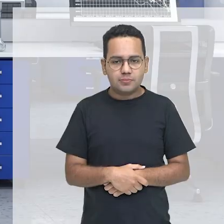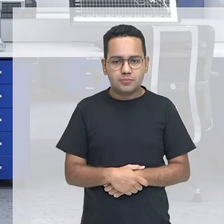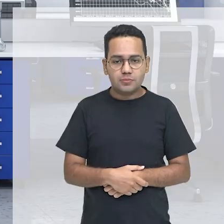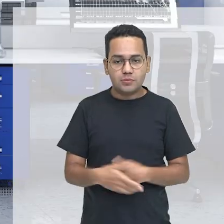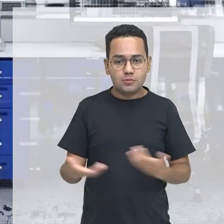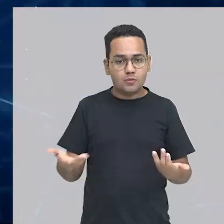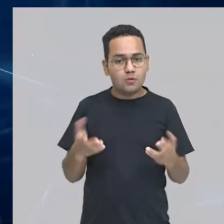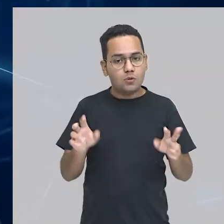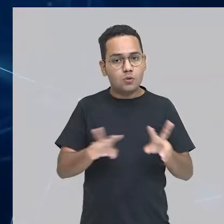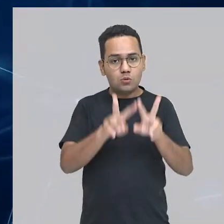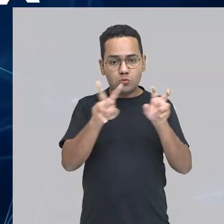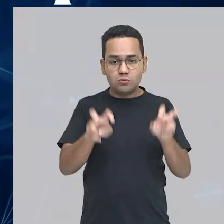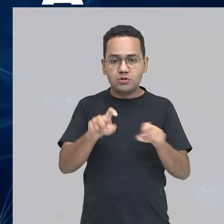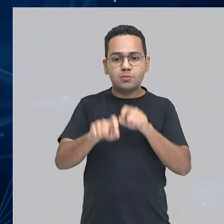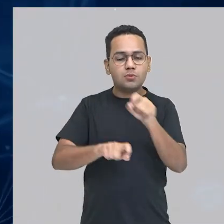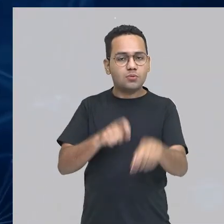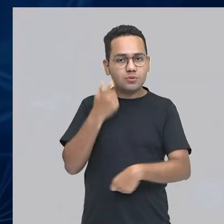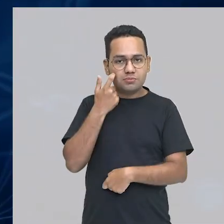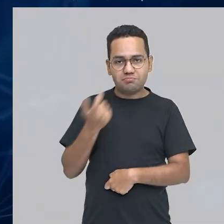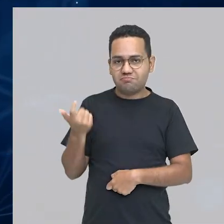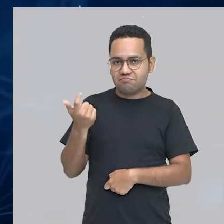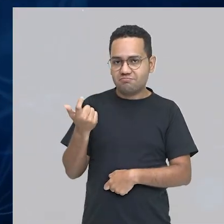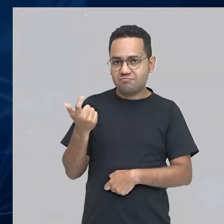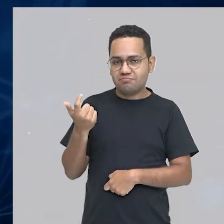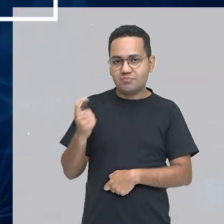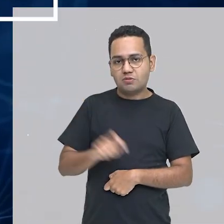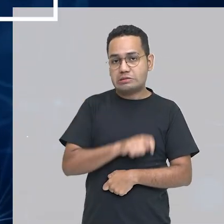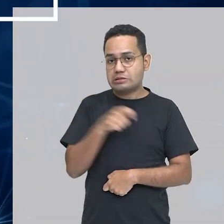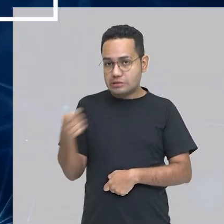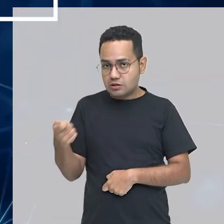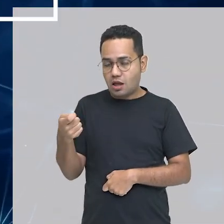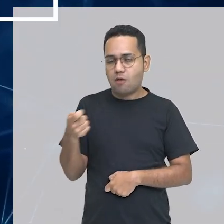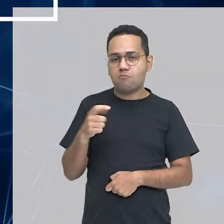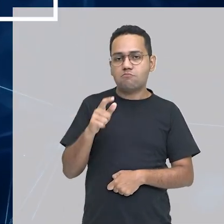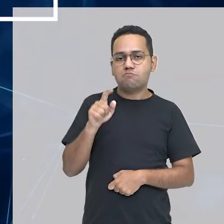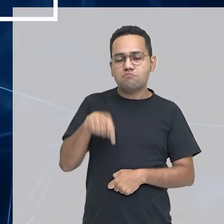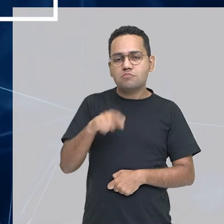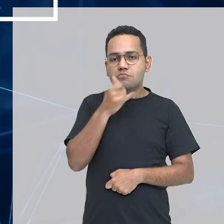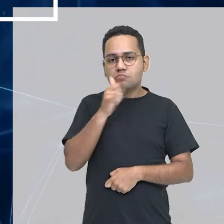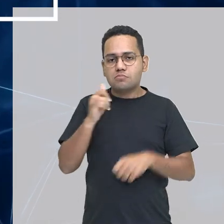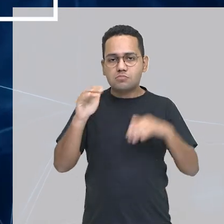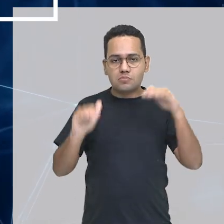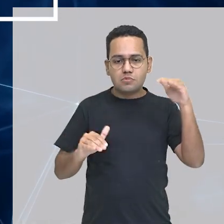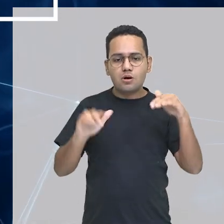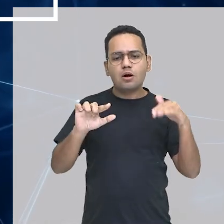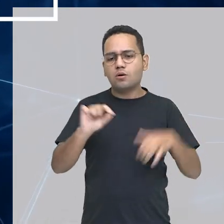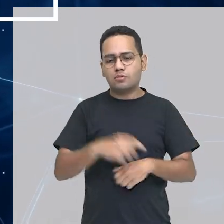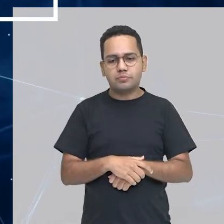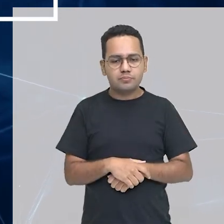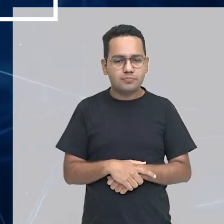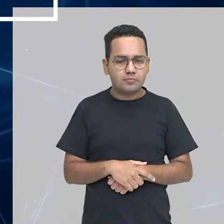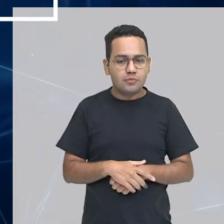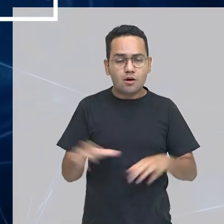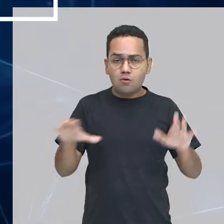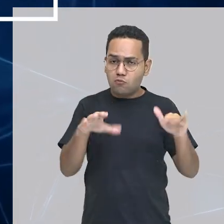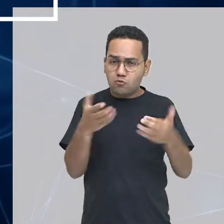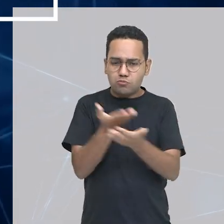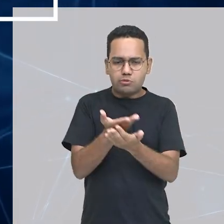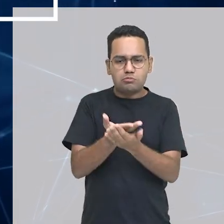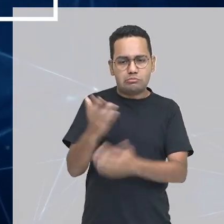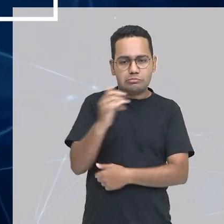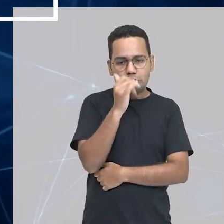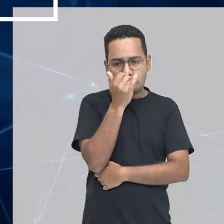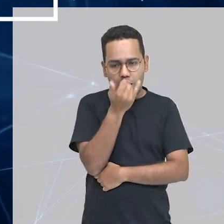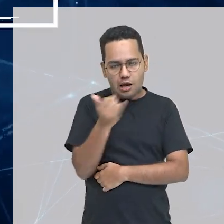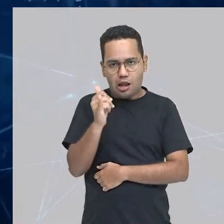falando e iniciando a eletrodinâmica. É o estudo das cargas elétricas ou elétrons